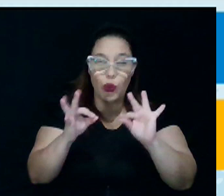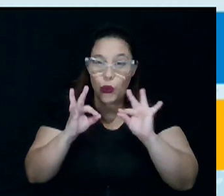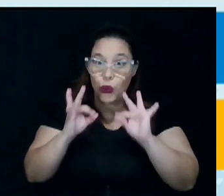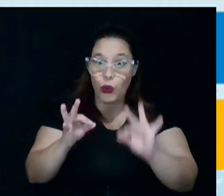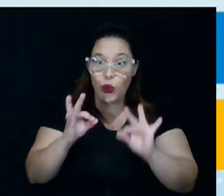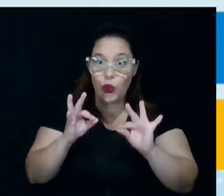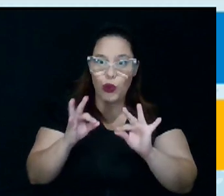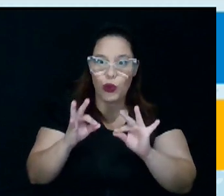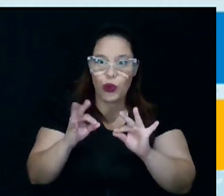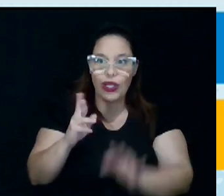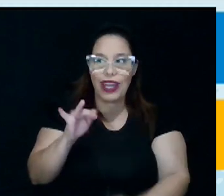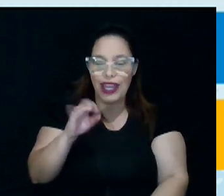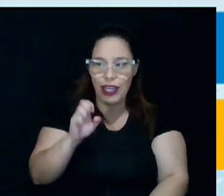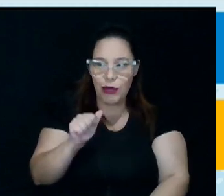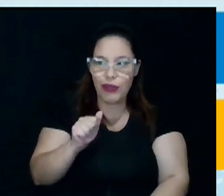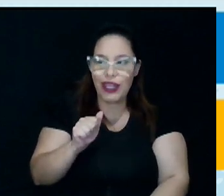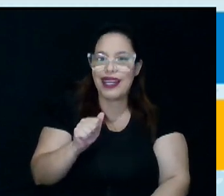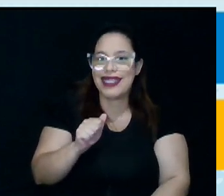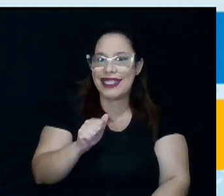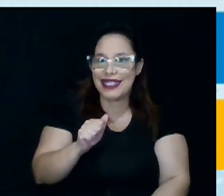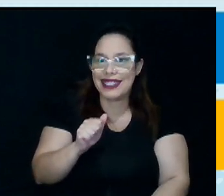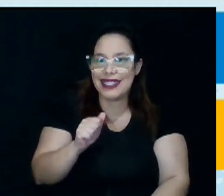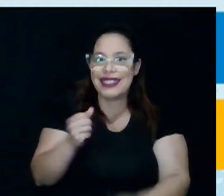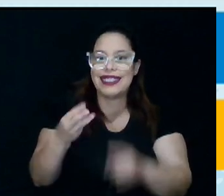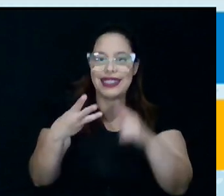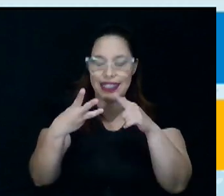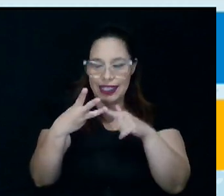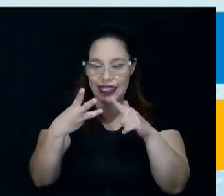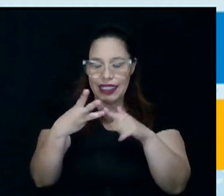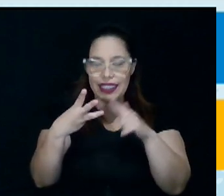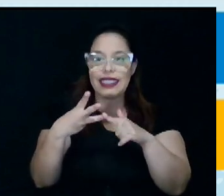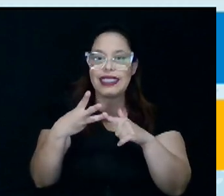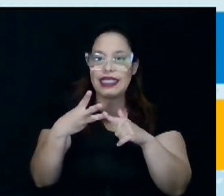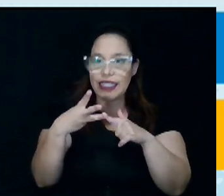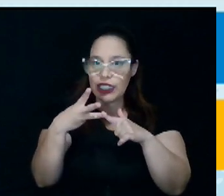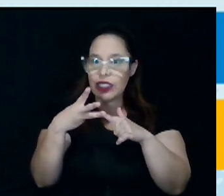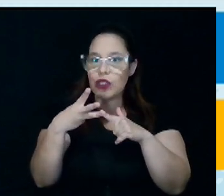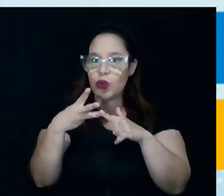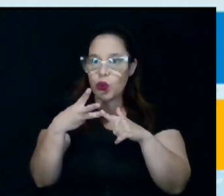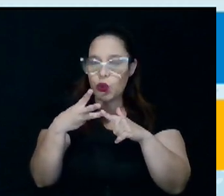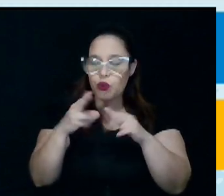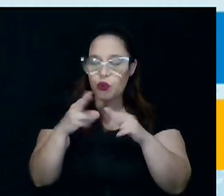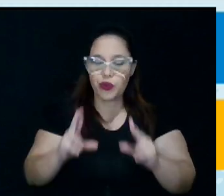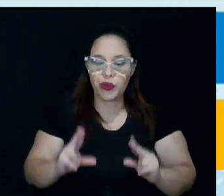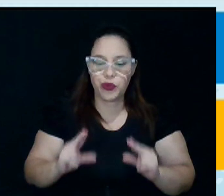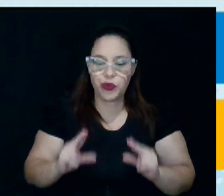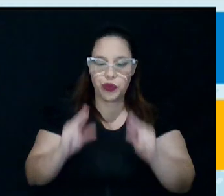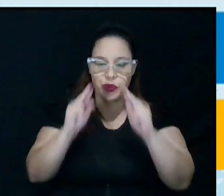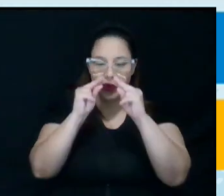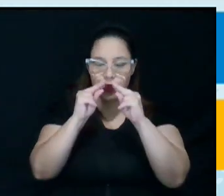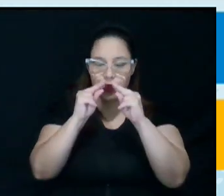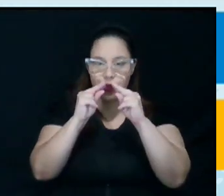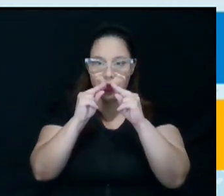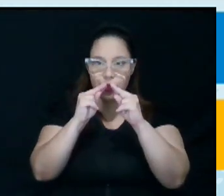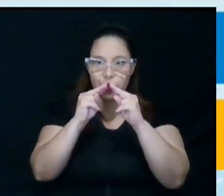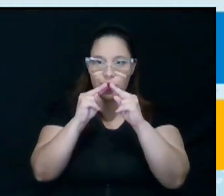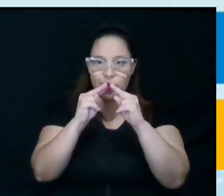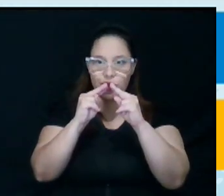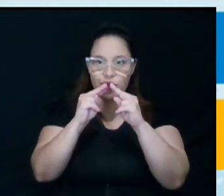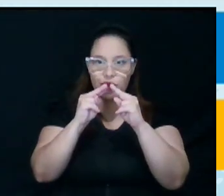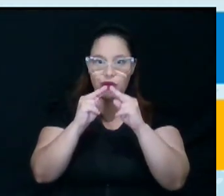Rebeca Andrade, já terceira medalha lá nos Jogos Olímpicos de Paris, um grande desempenho. E com isso o Brasil está